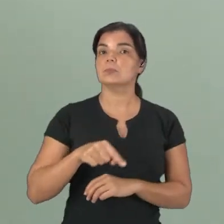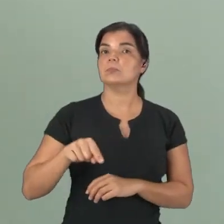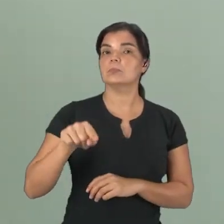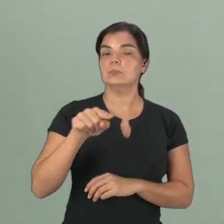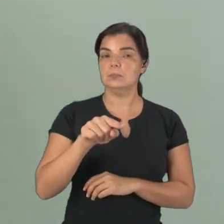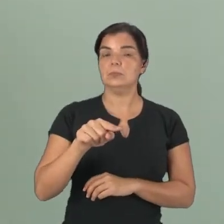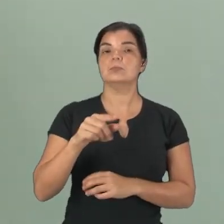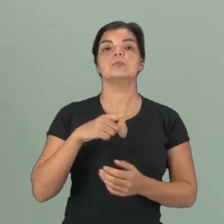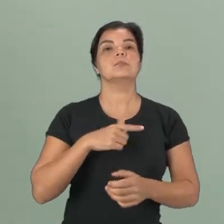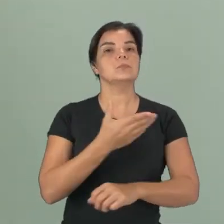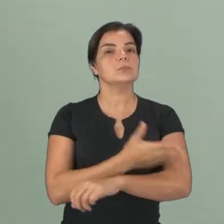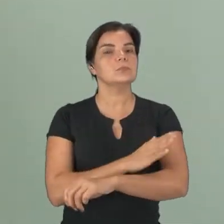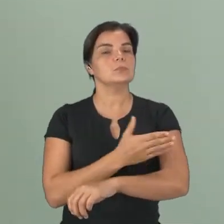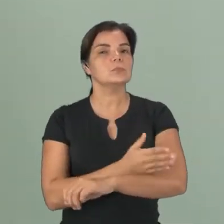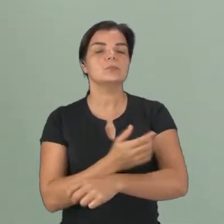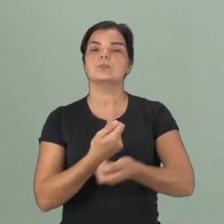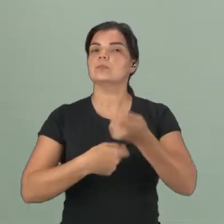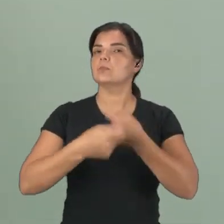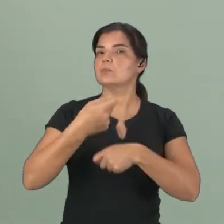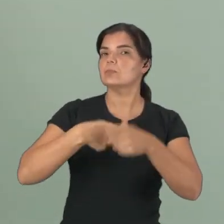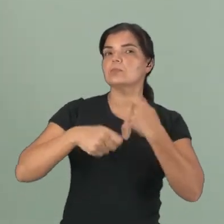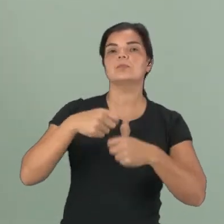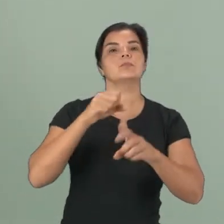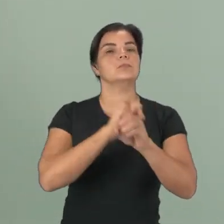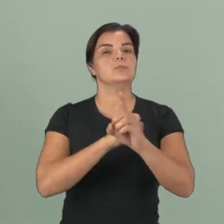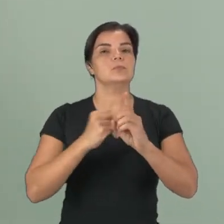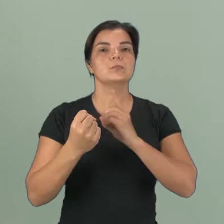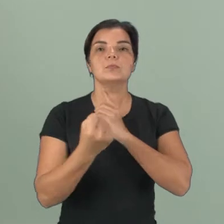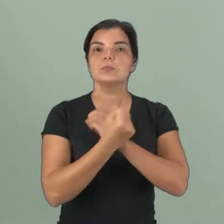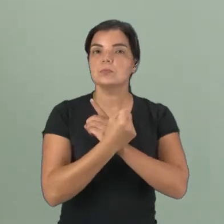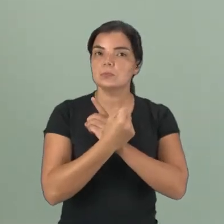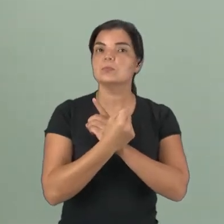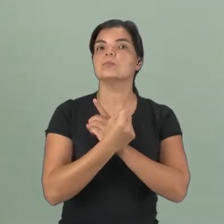você praticar atividades econômicas, sociais,